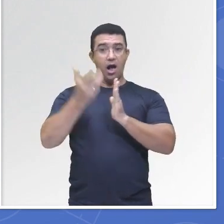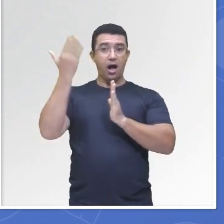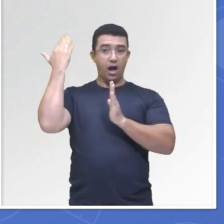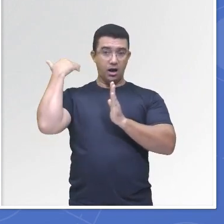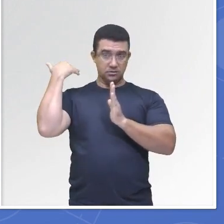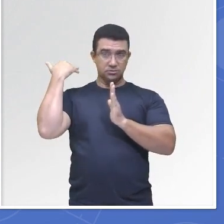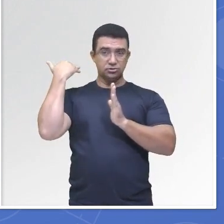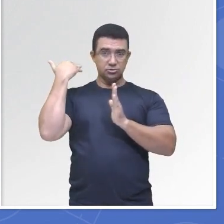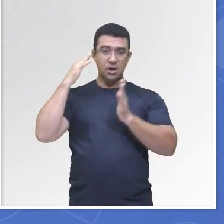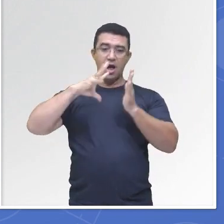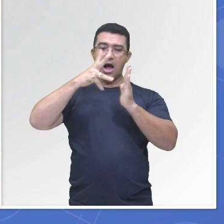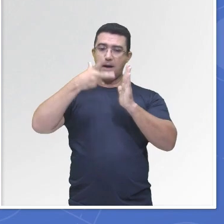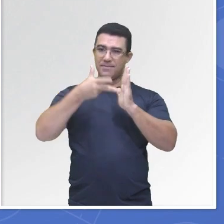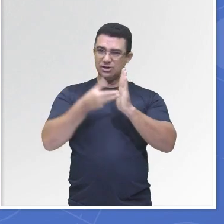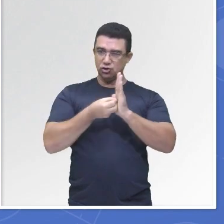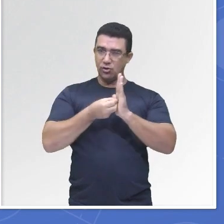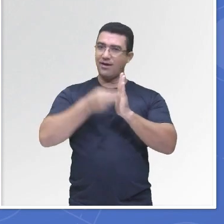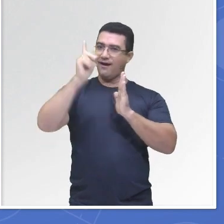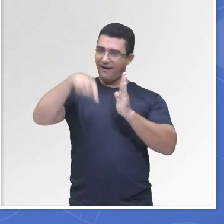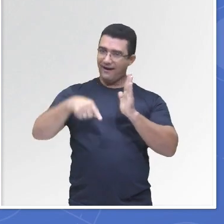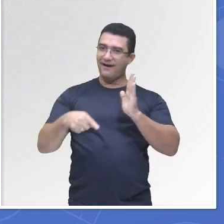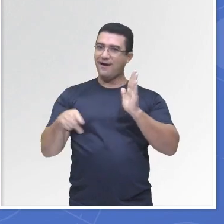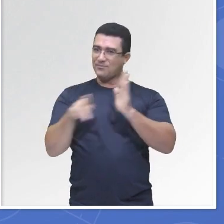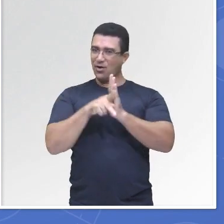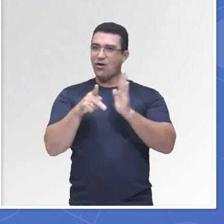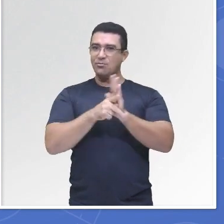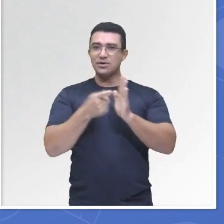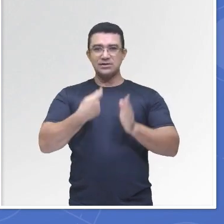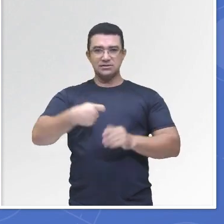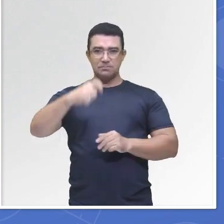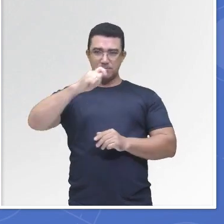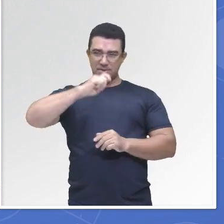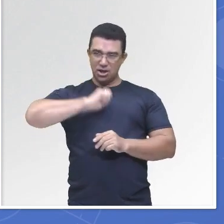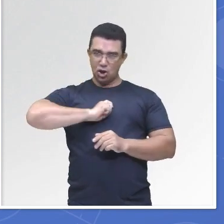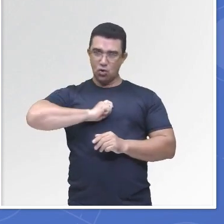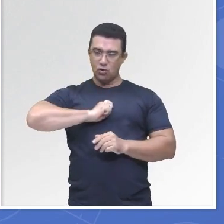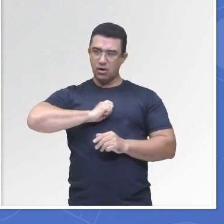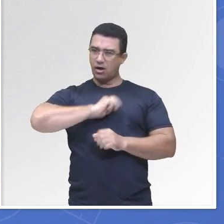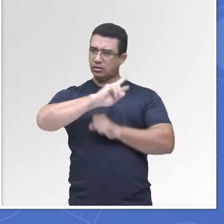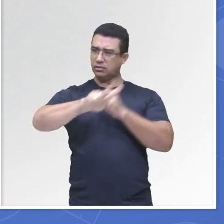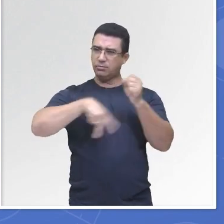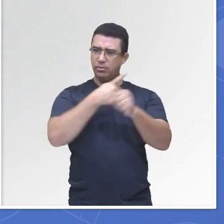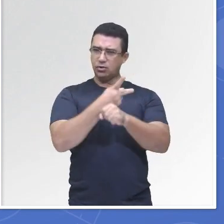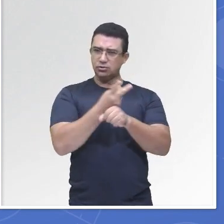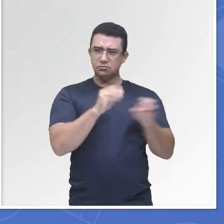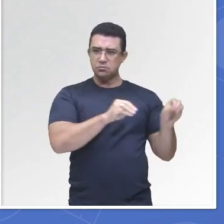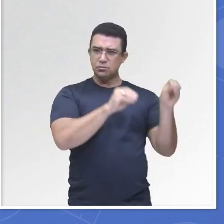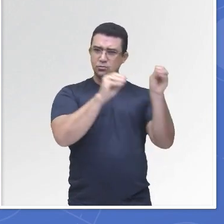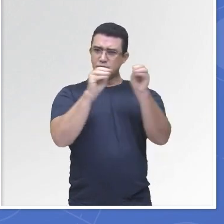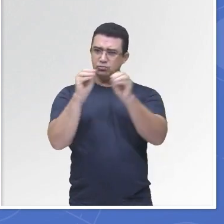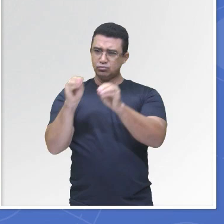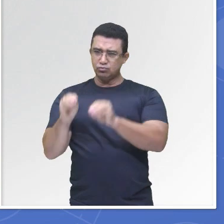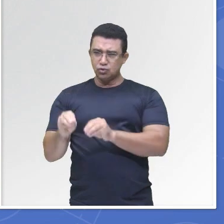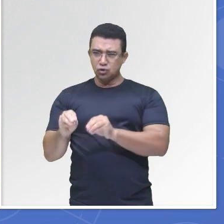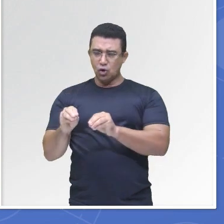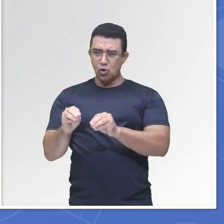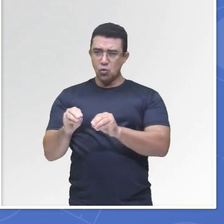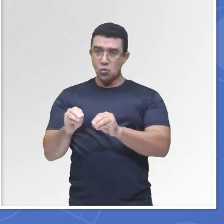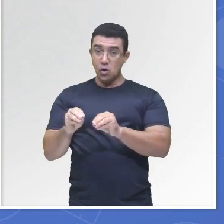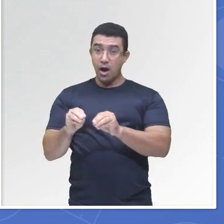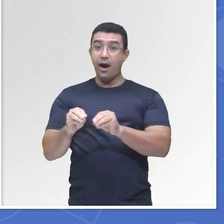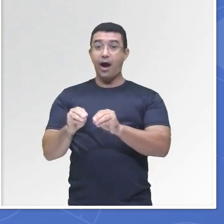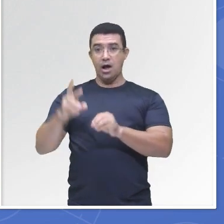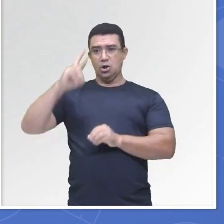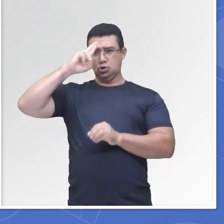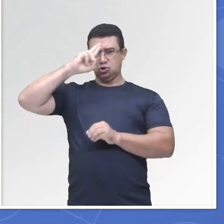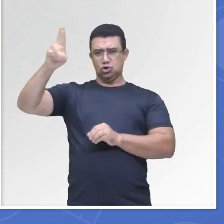única e exclusivamente aos espanhóis, passou ao domínio português? Lembrando que eu estou falando da Amazônia brasileira, né?